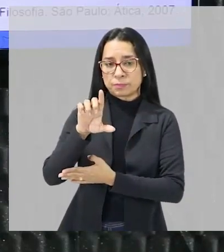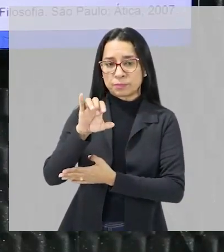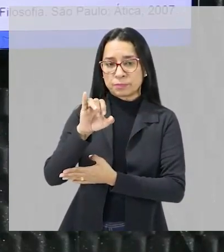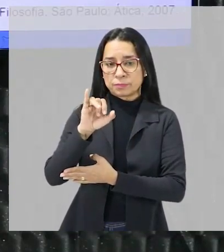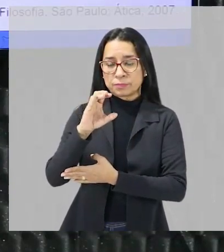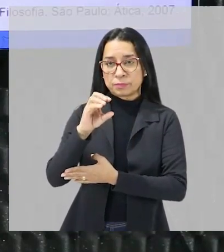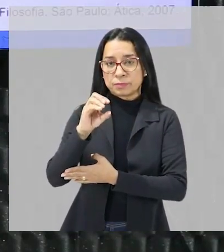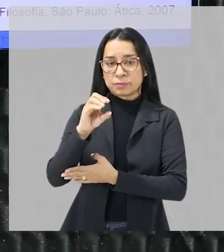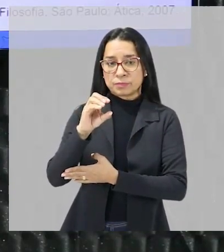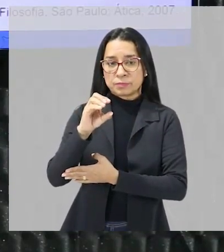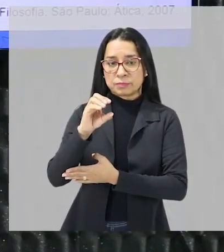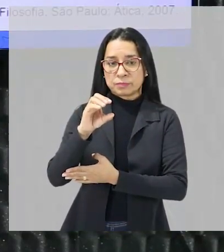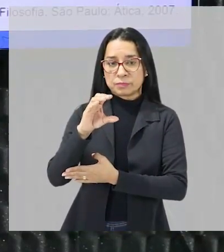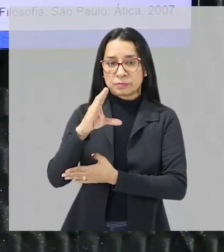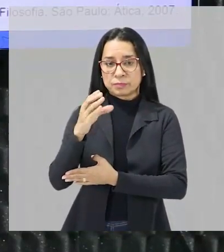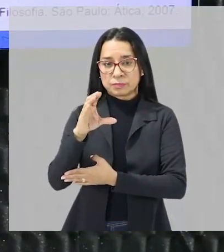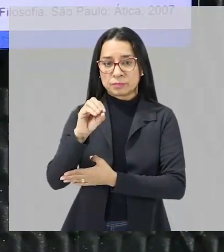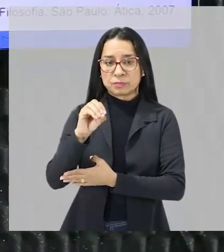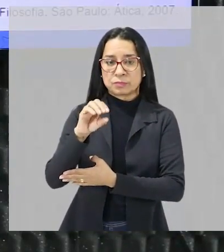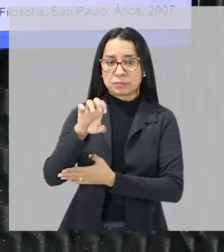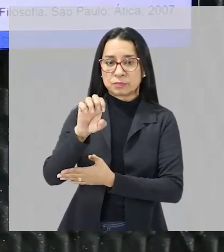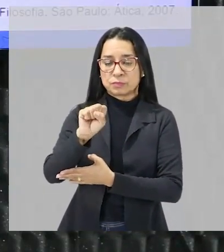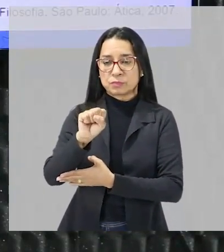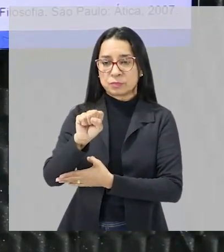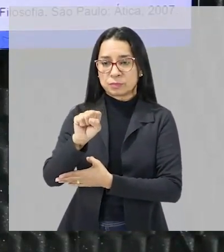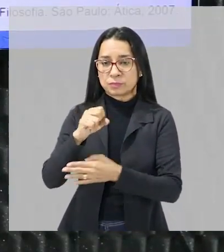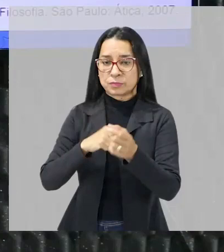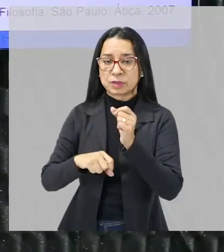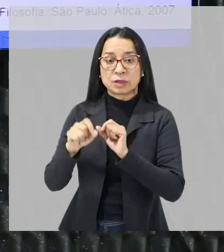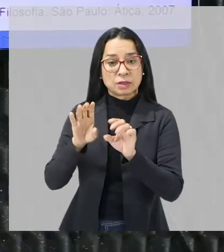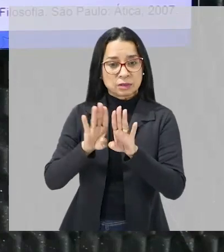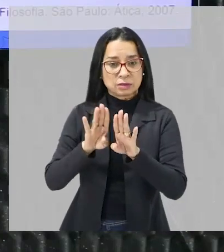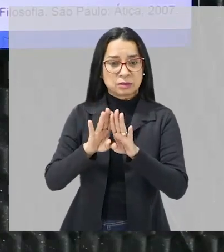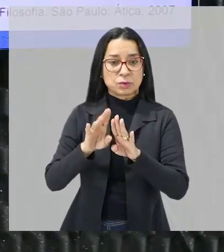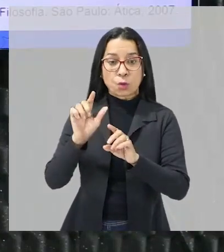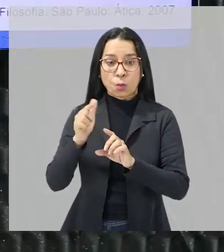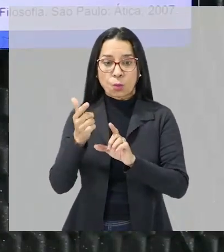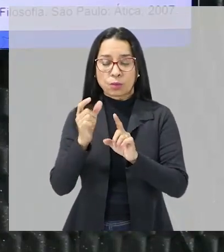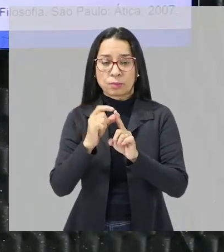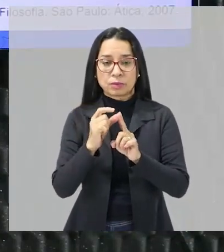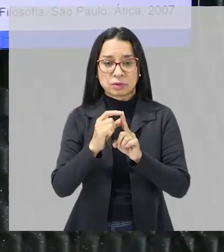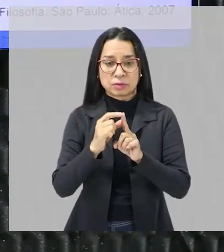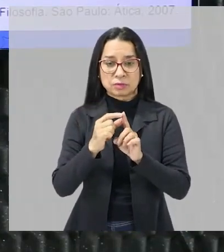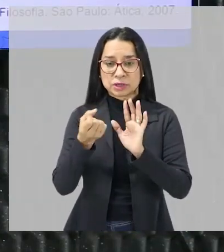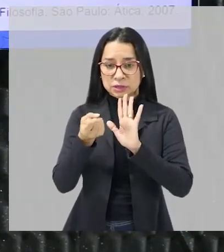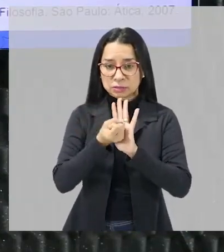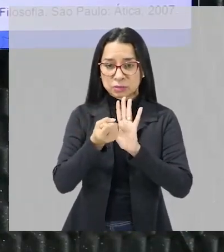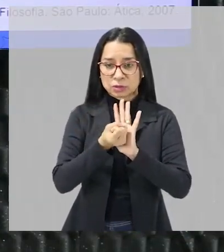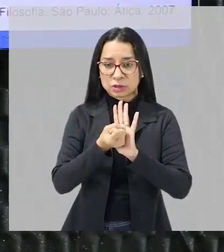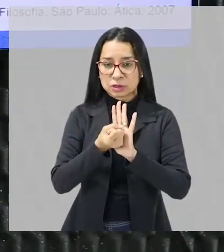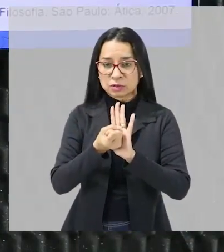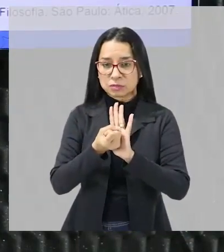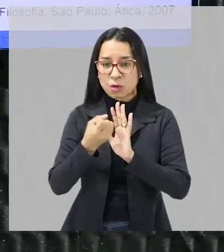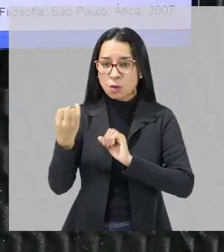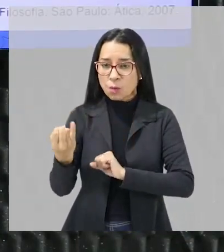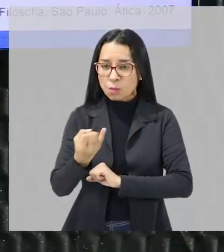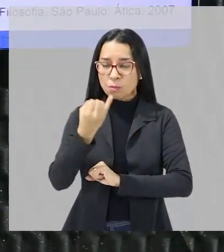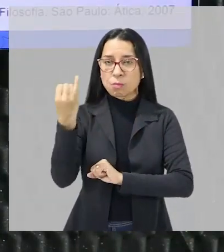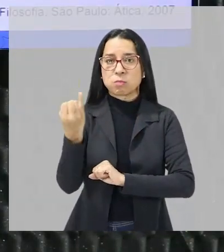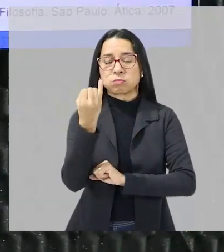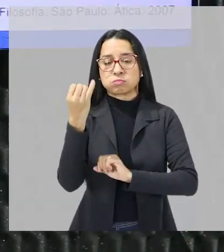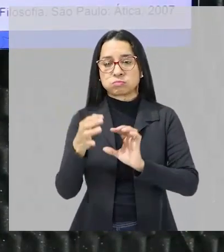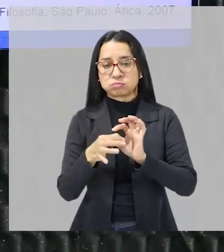ali, simbolizam o essencial da democracia, que é o quê? Que o poder não se identifica com os ocupantes do